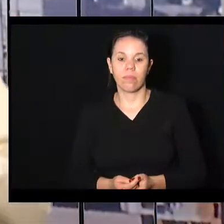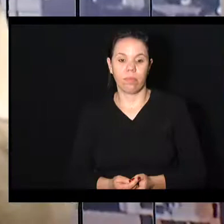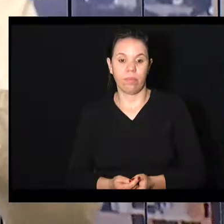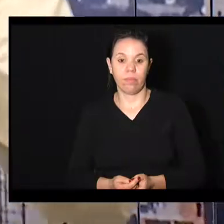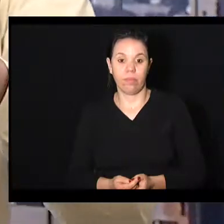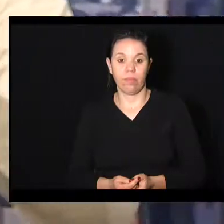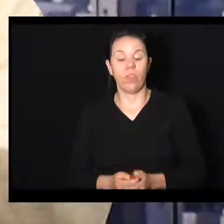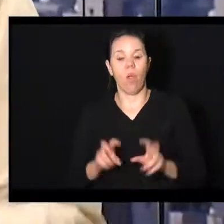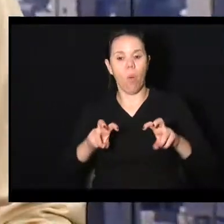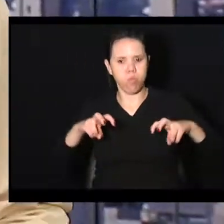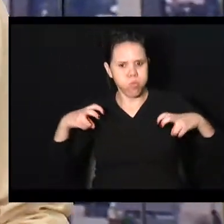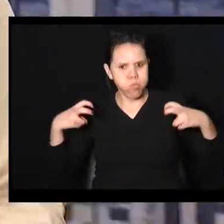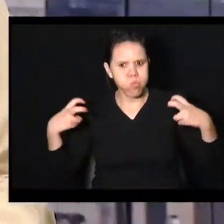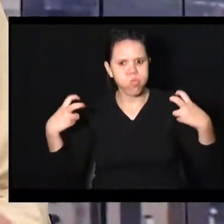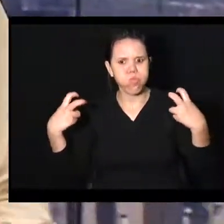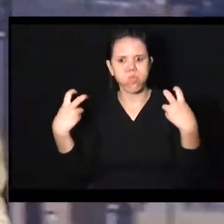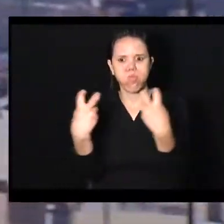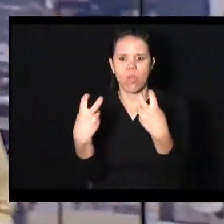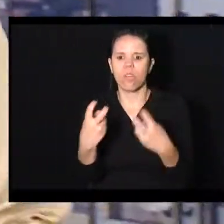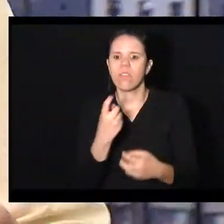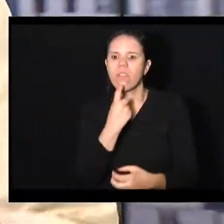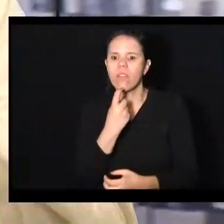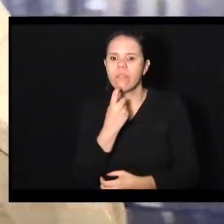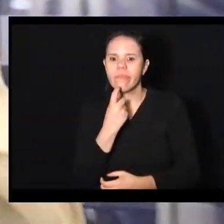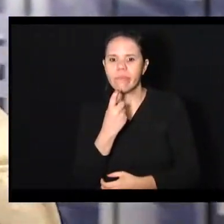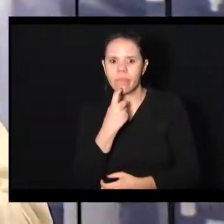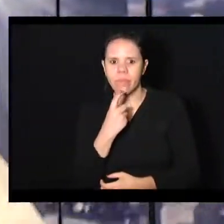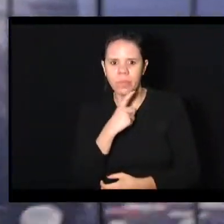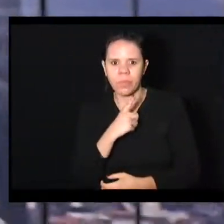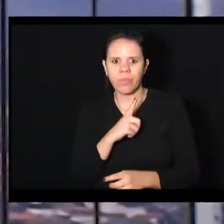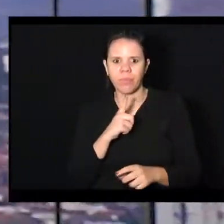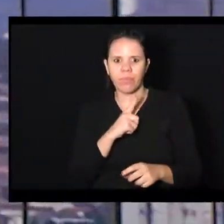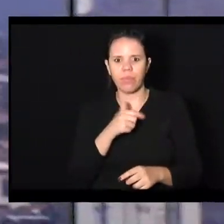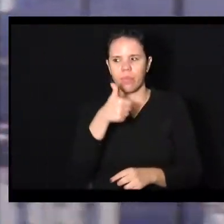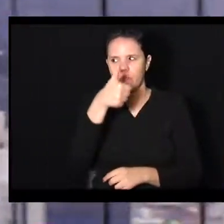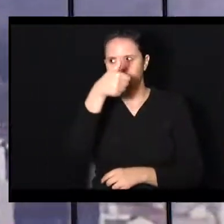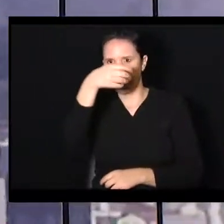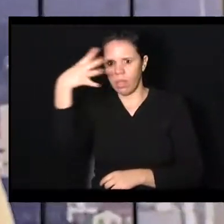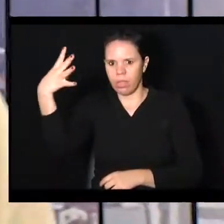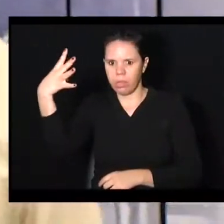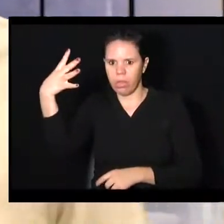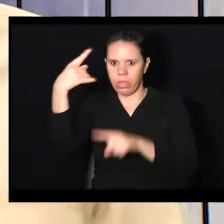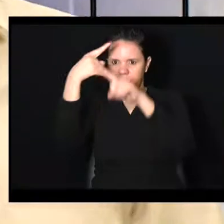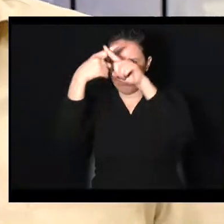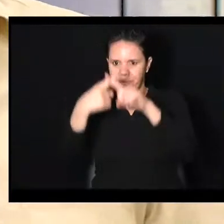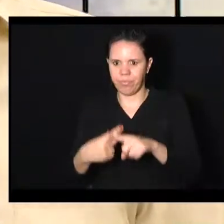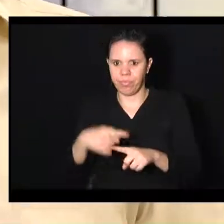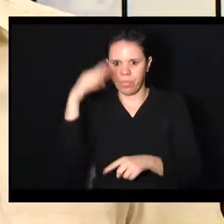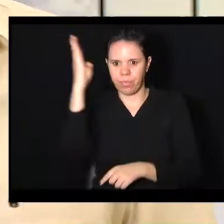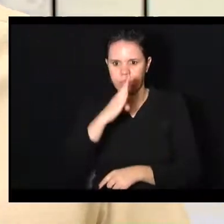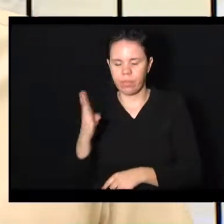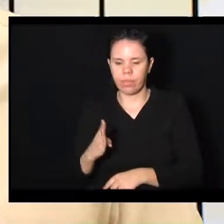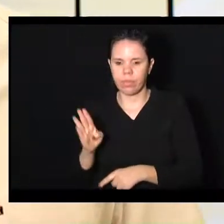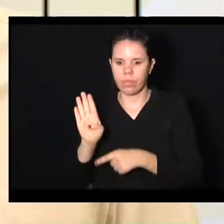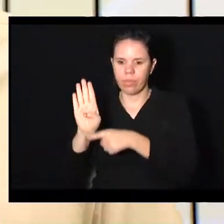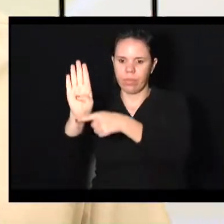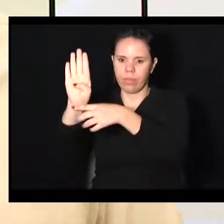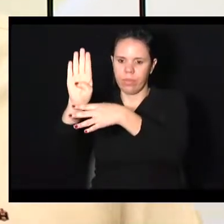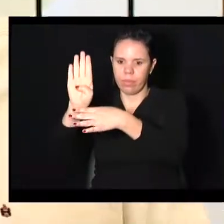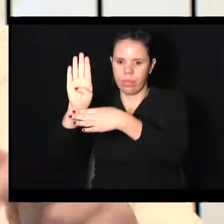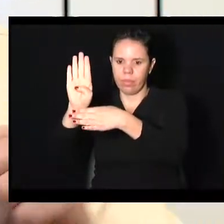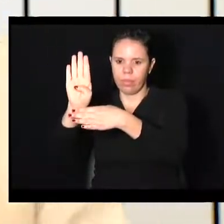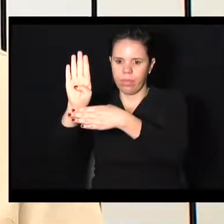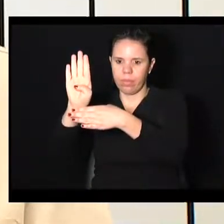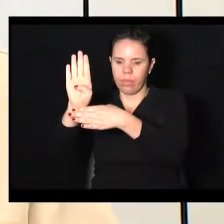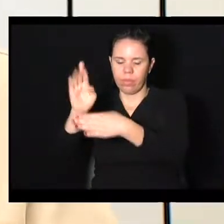No estádio Brinco de Ouro, em partida válida pela 14ª rodada do Campeonato Brasileiro da Série B, o Guarani,